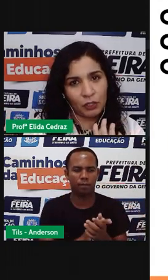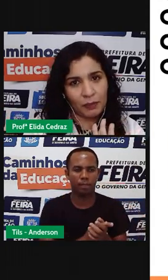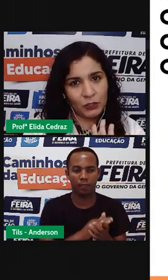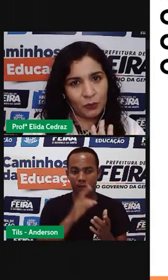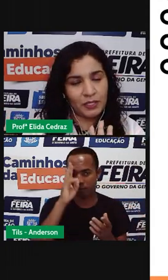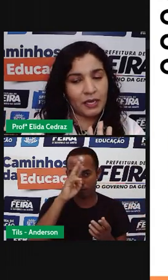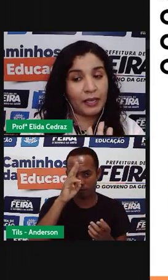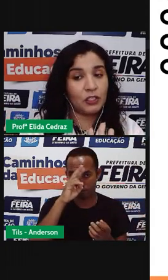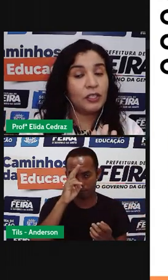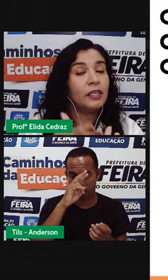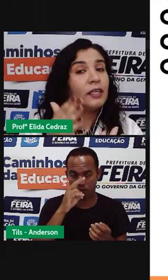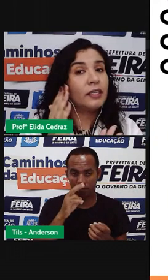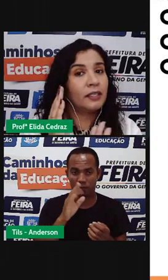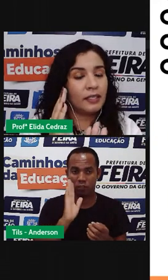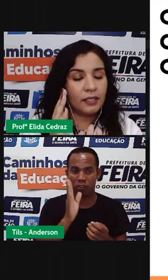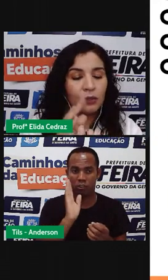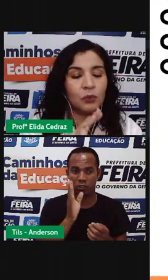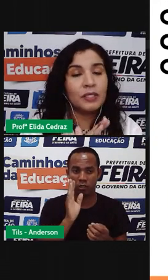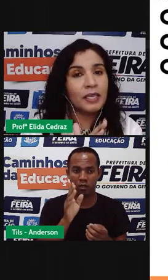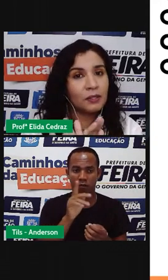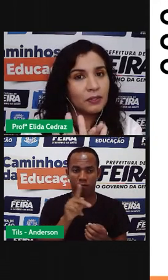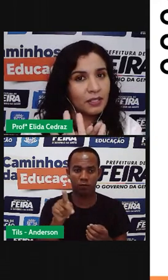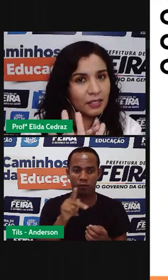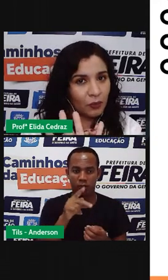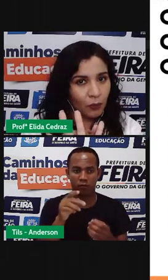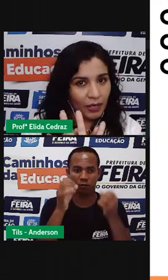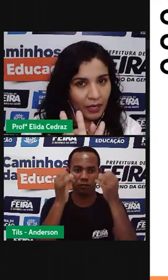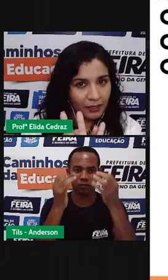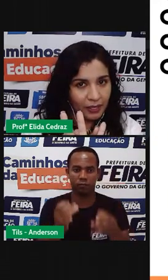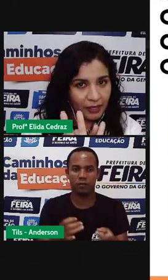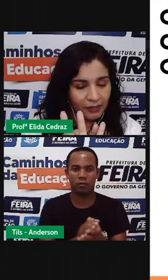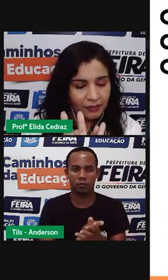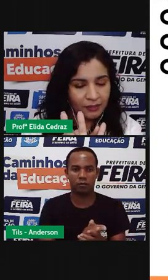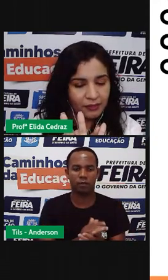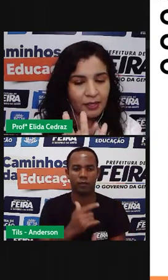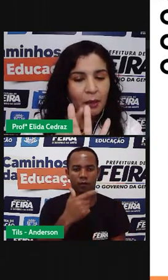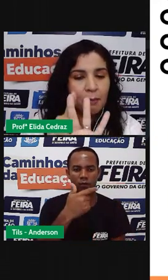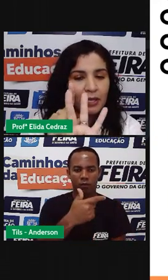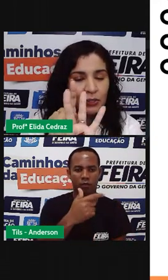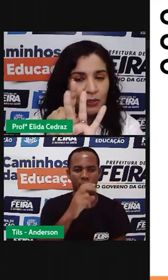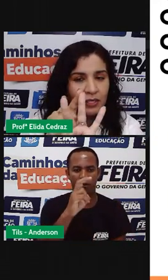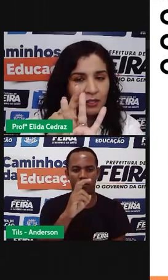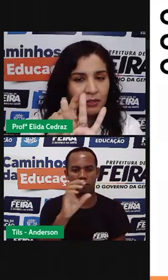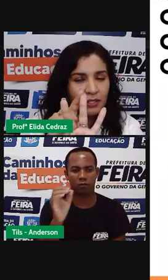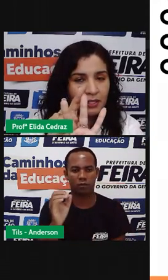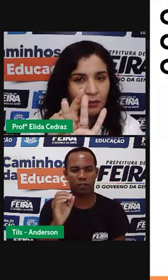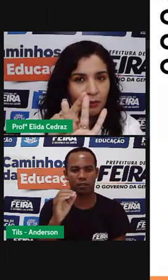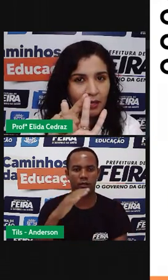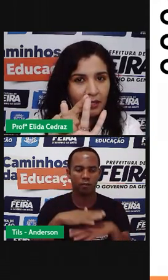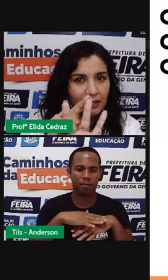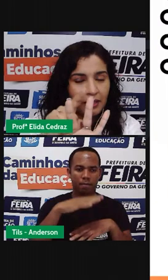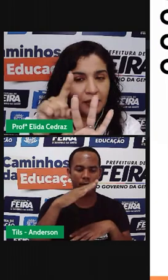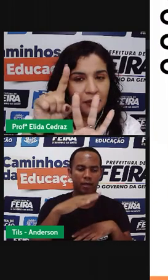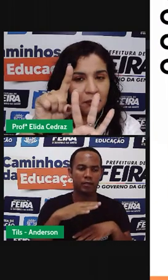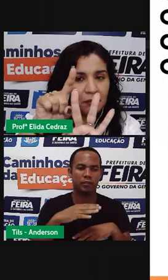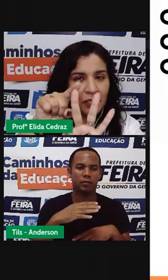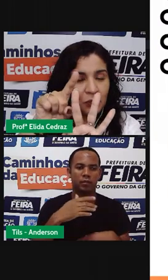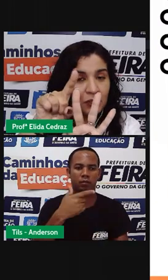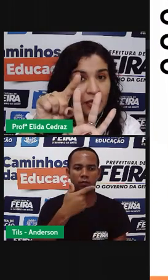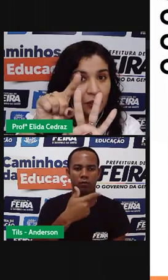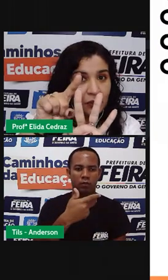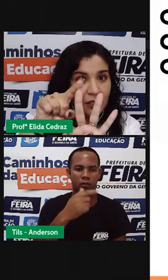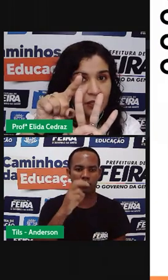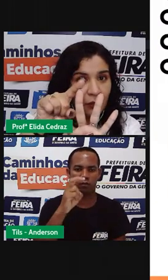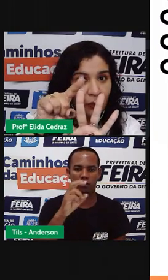a Pro já passou o slide, que 250 mais 250